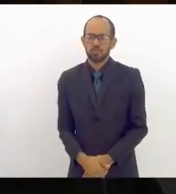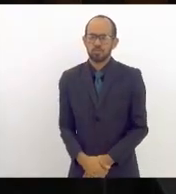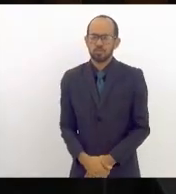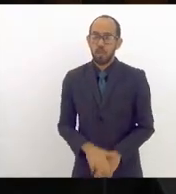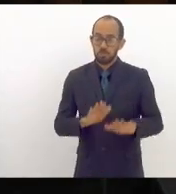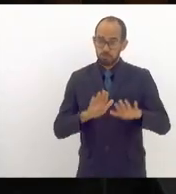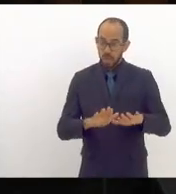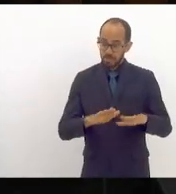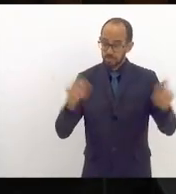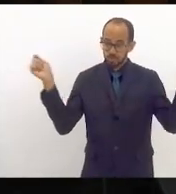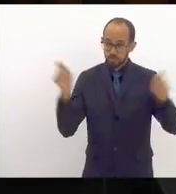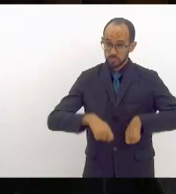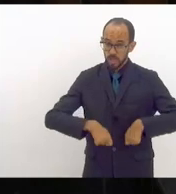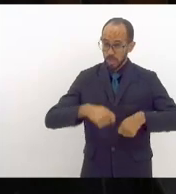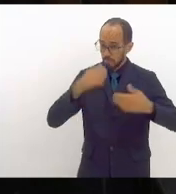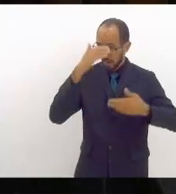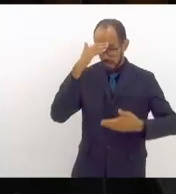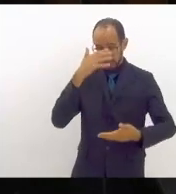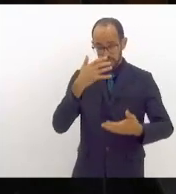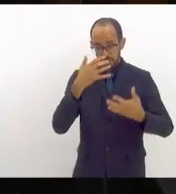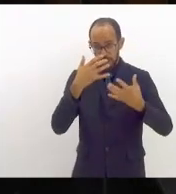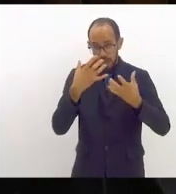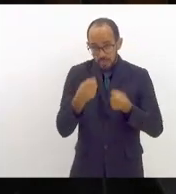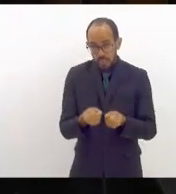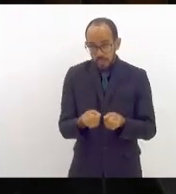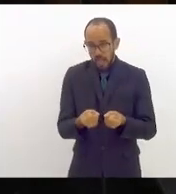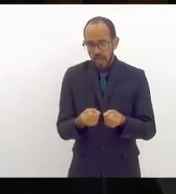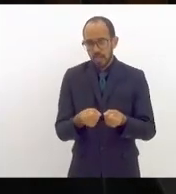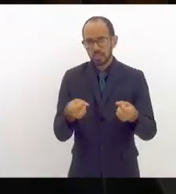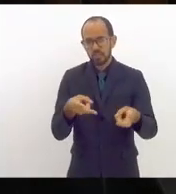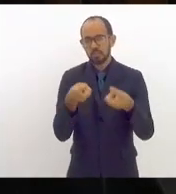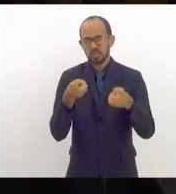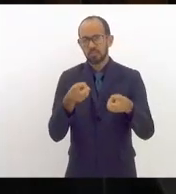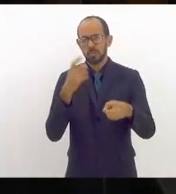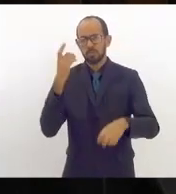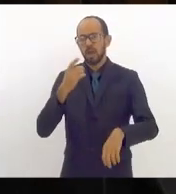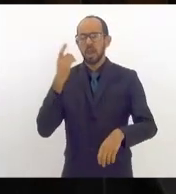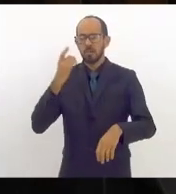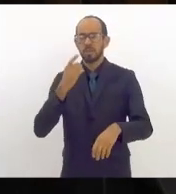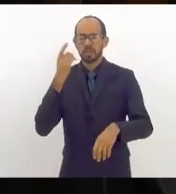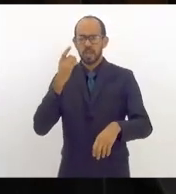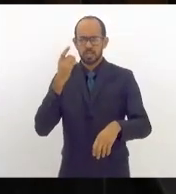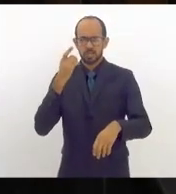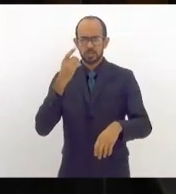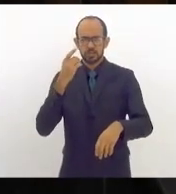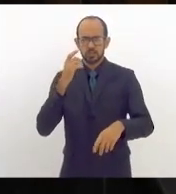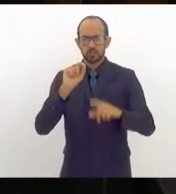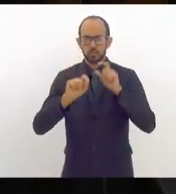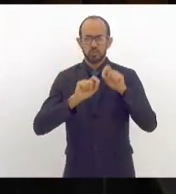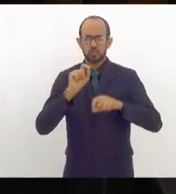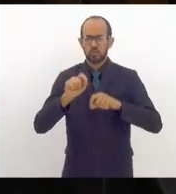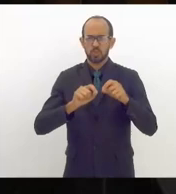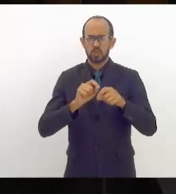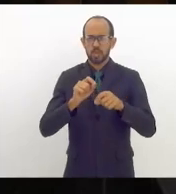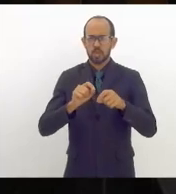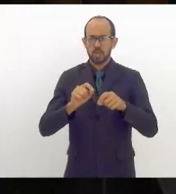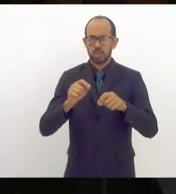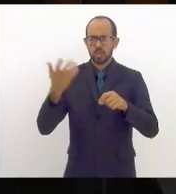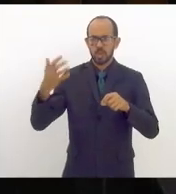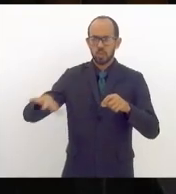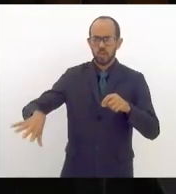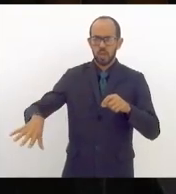agora é inaceitável nós vemos parlamentares que abrem mão da sua imunidade parlamentar